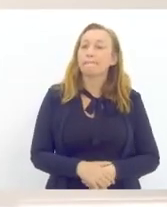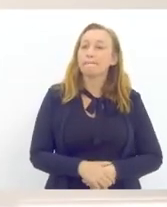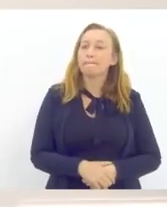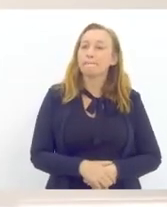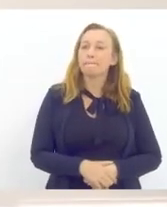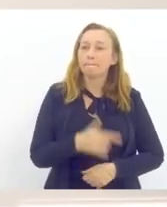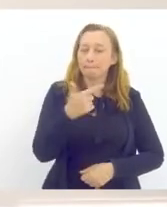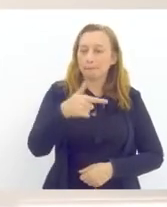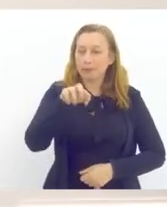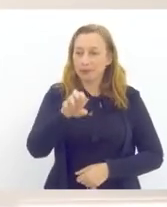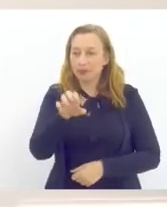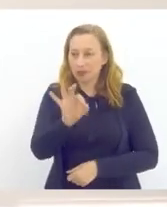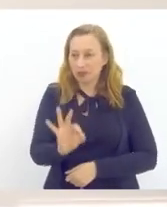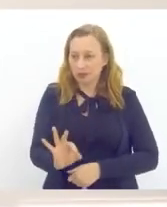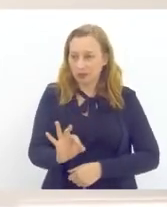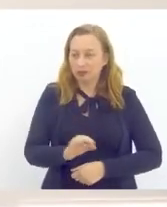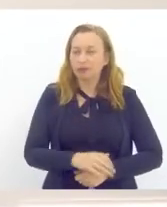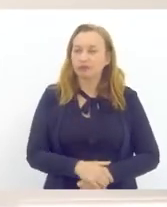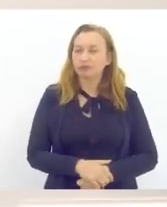os 25%